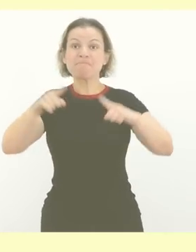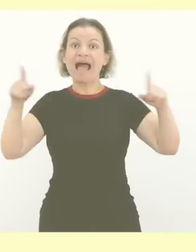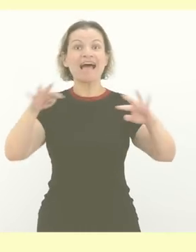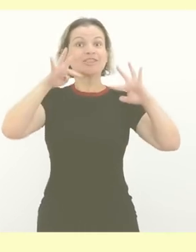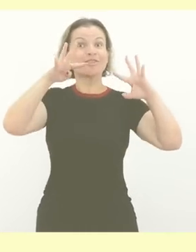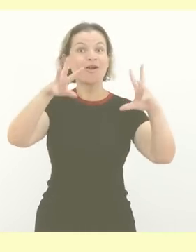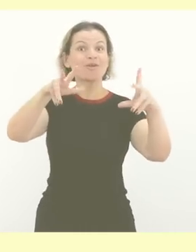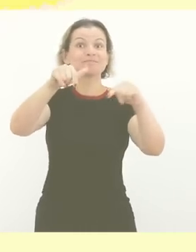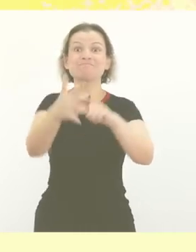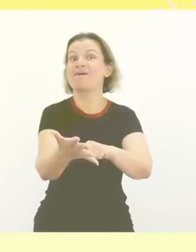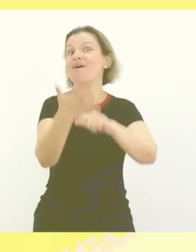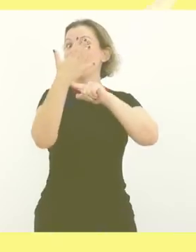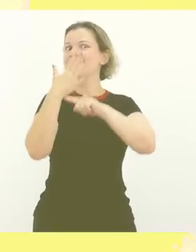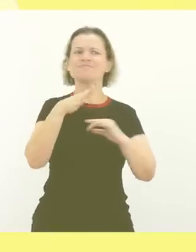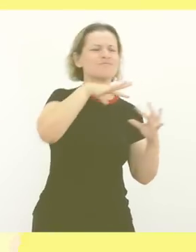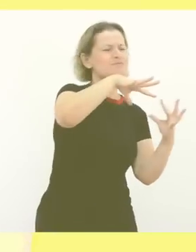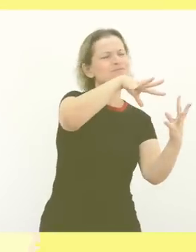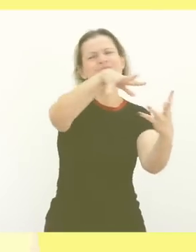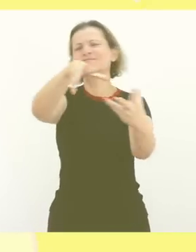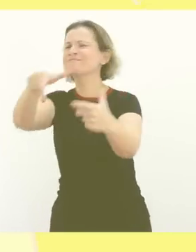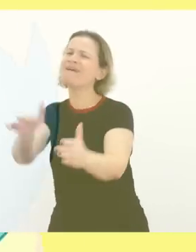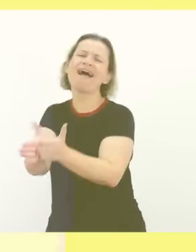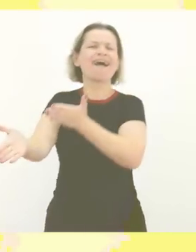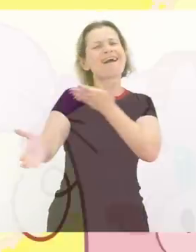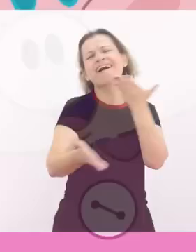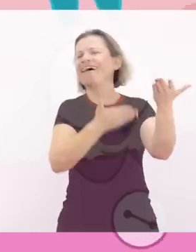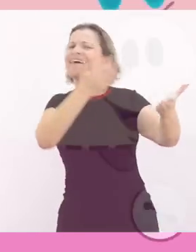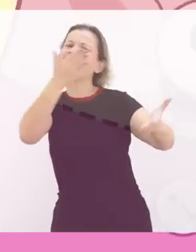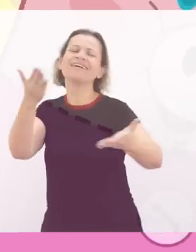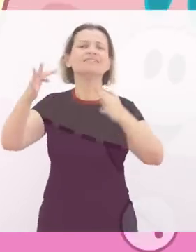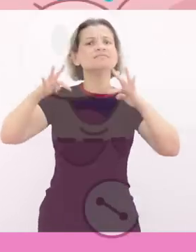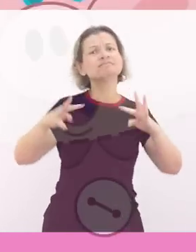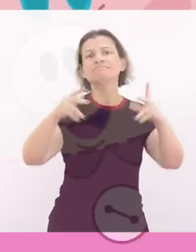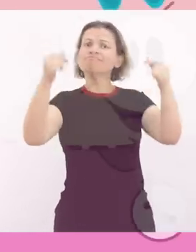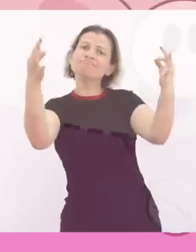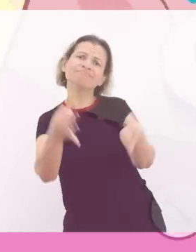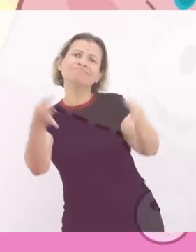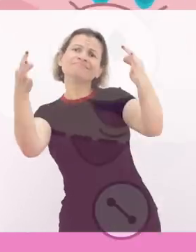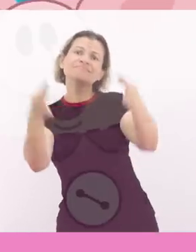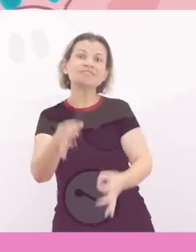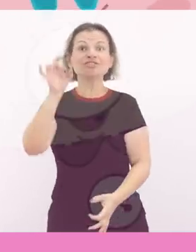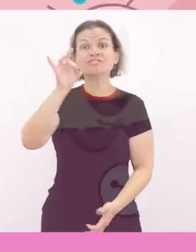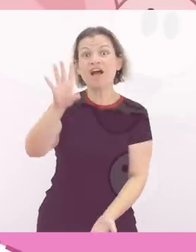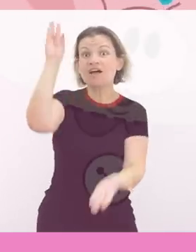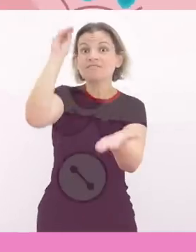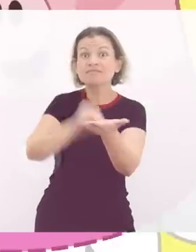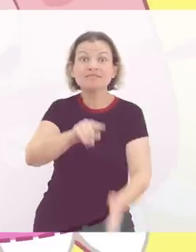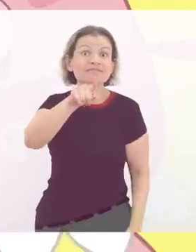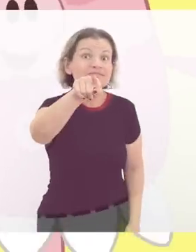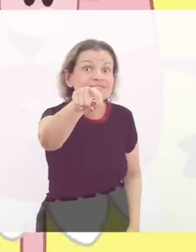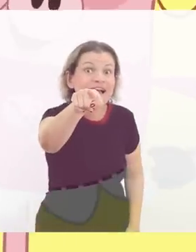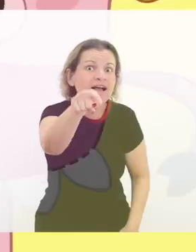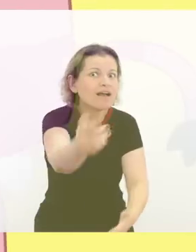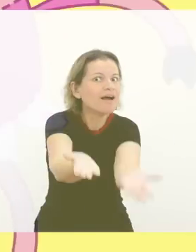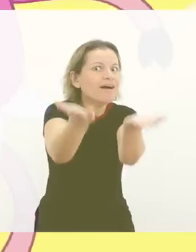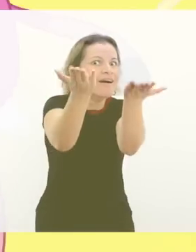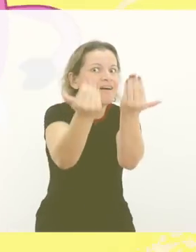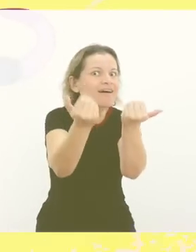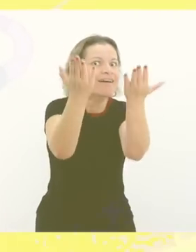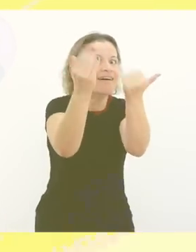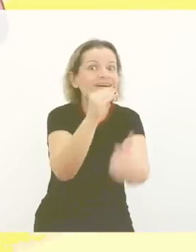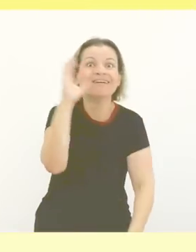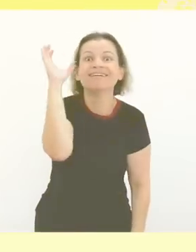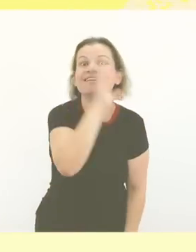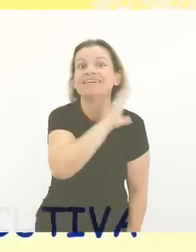Mas todos eles me mostram que o mundo é maravilhoso, que tudo fica perfeito, só está faltando você.